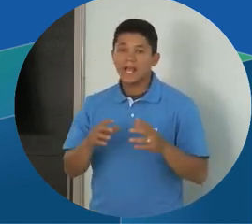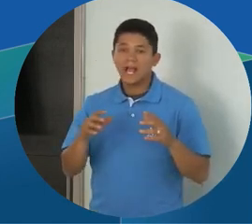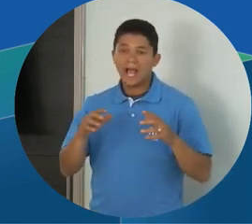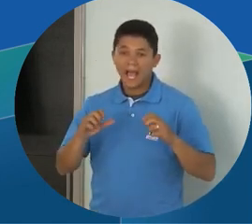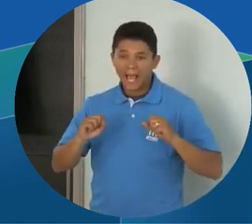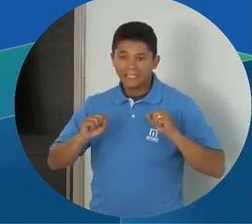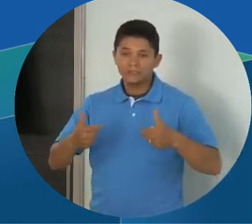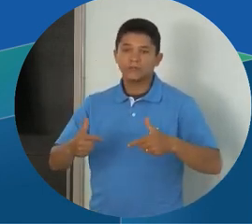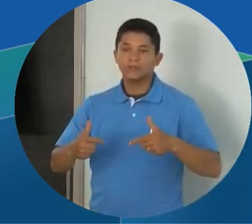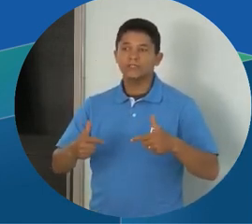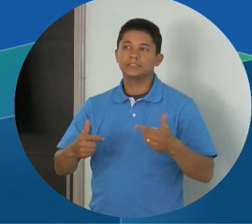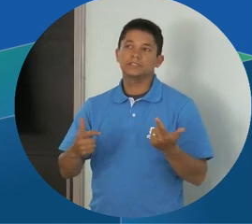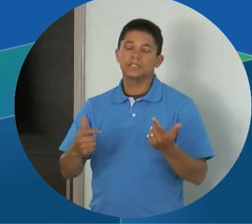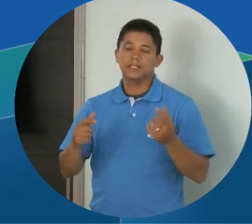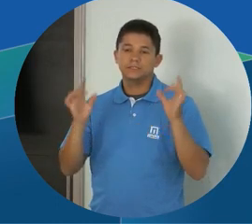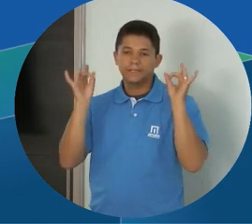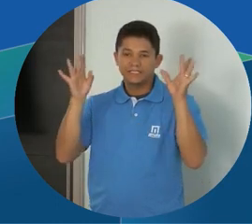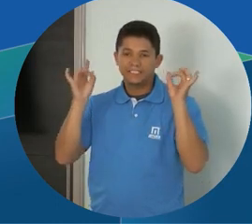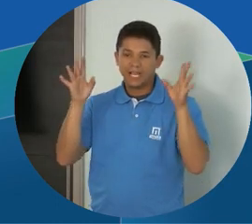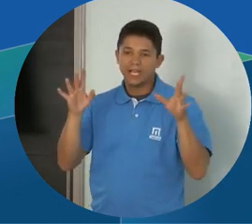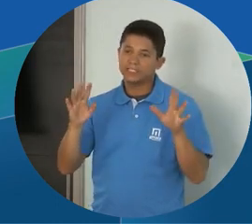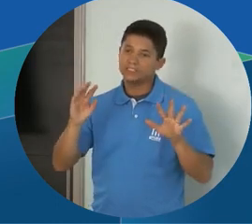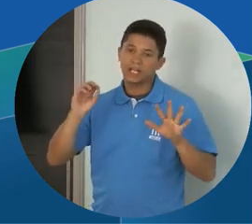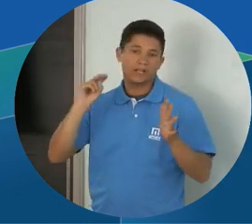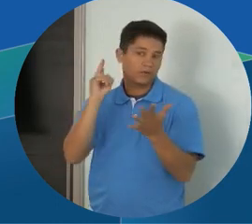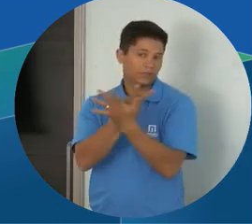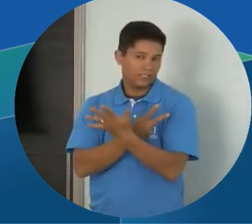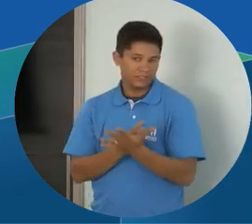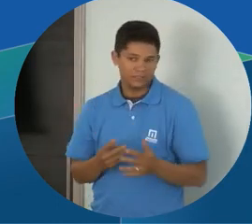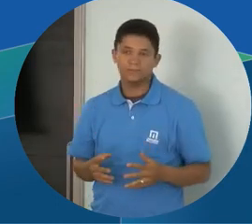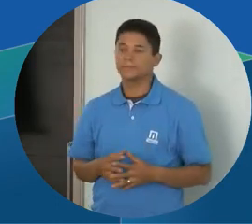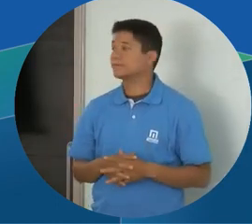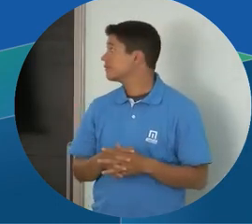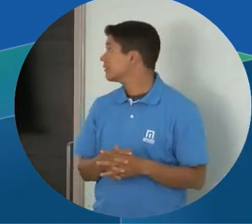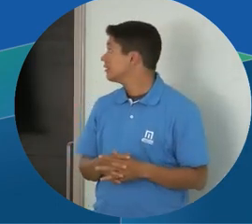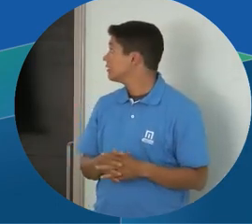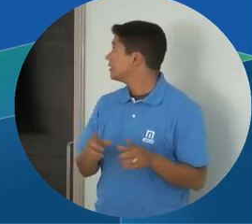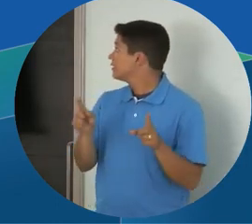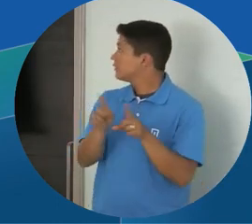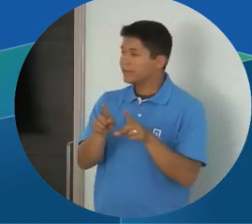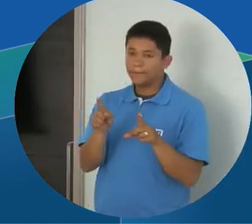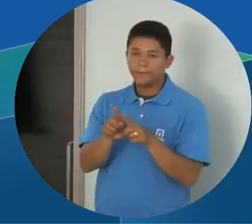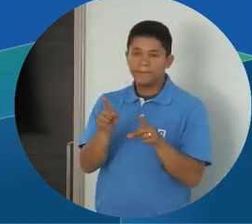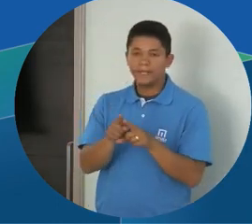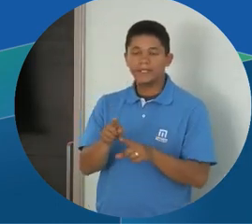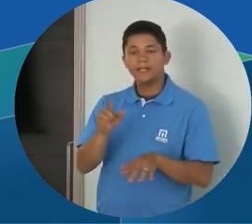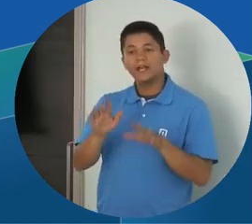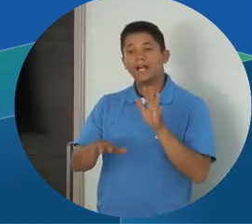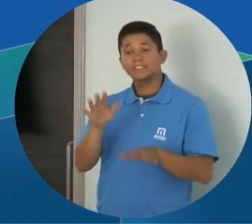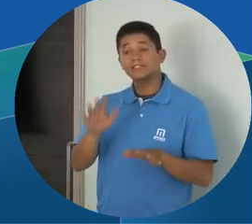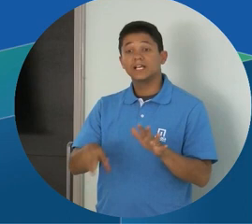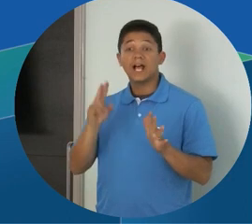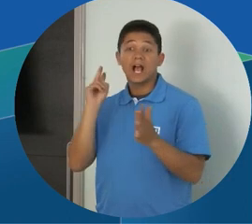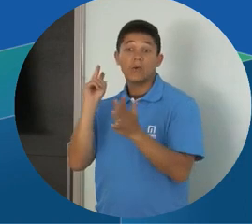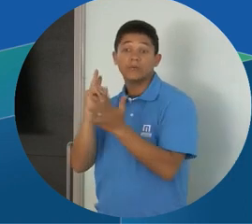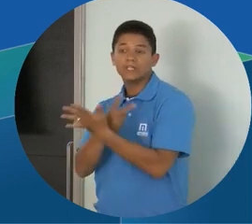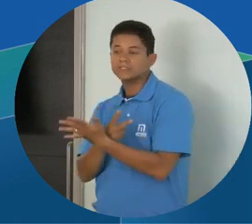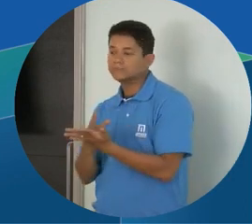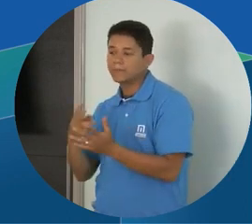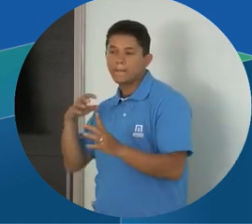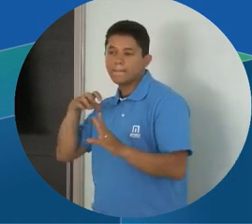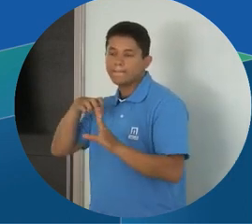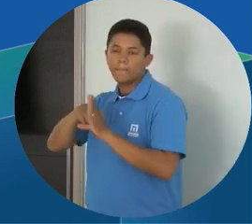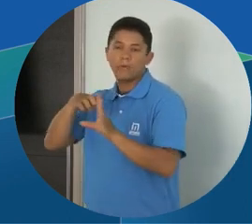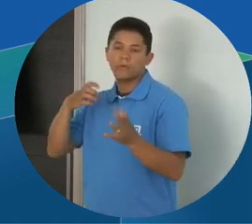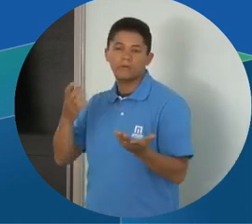especiais, excepcionais, as combinações que são em função de algum incidente que pode ocorrer,